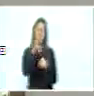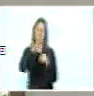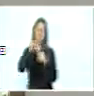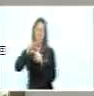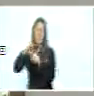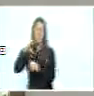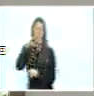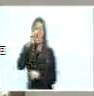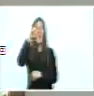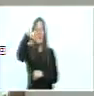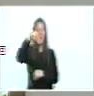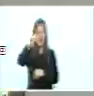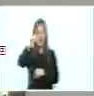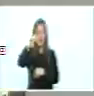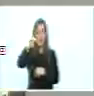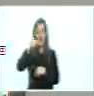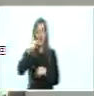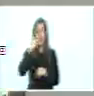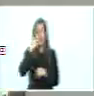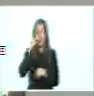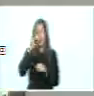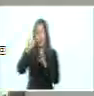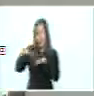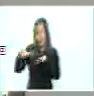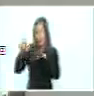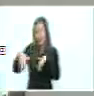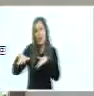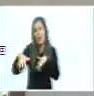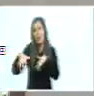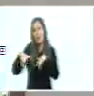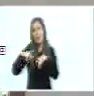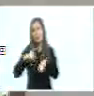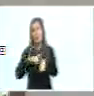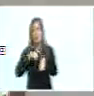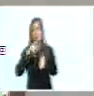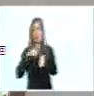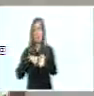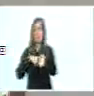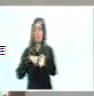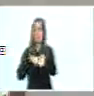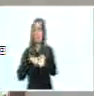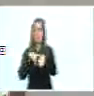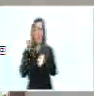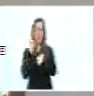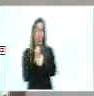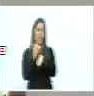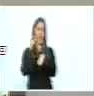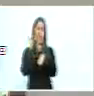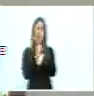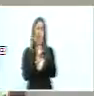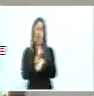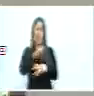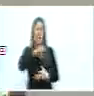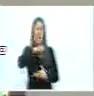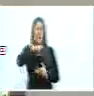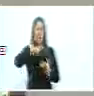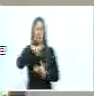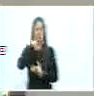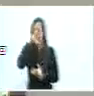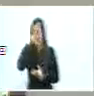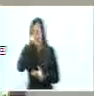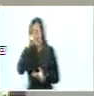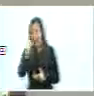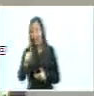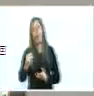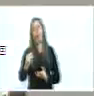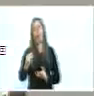pelo calor do nosso movimento, nós vamos ficar por tempo indeterminado mesmo. Nossa greve está bem mais forte. A cidade administrativa